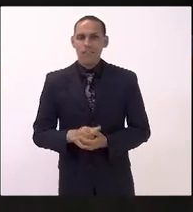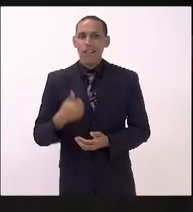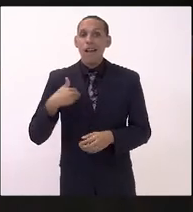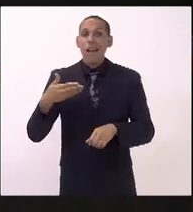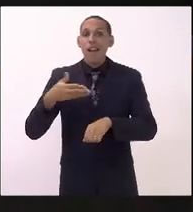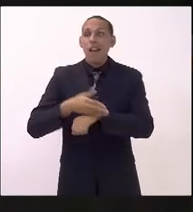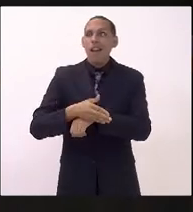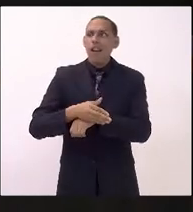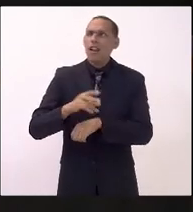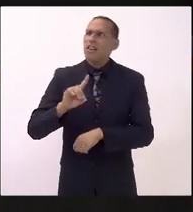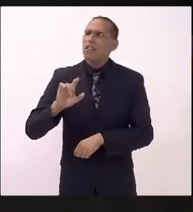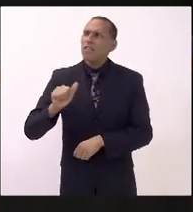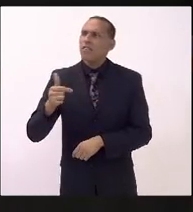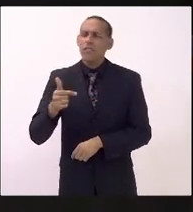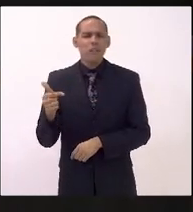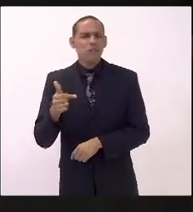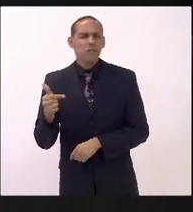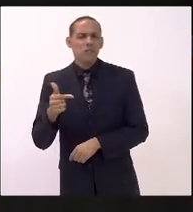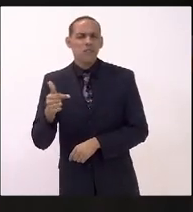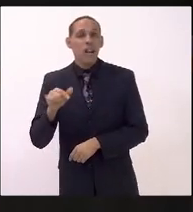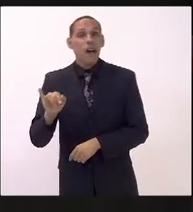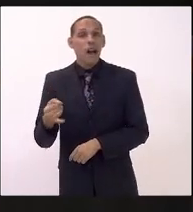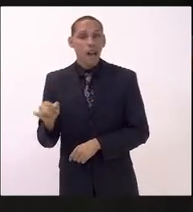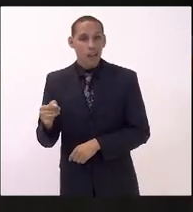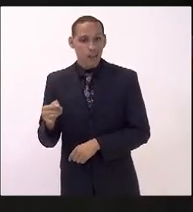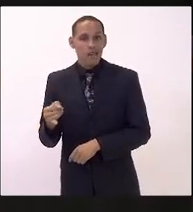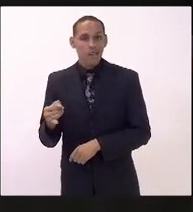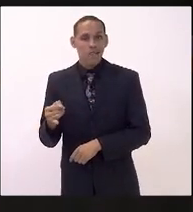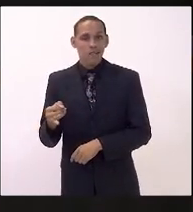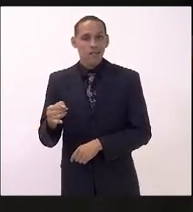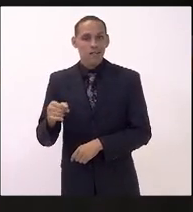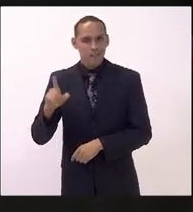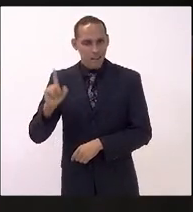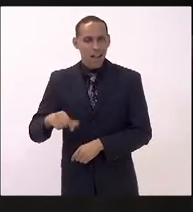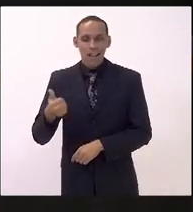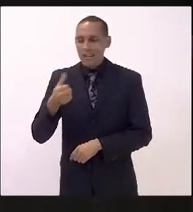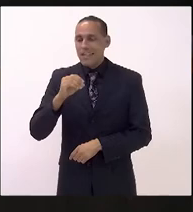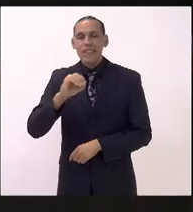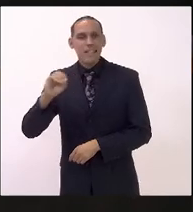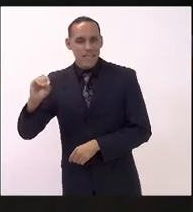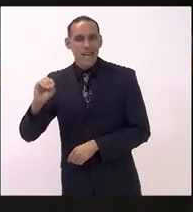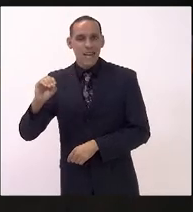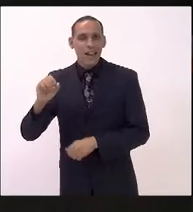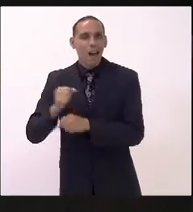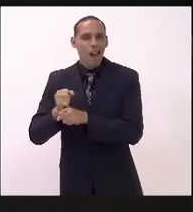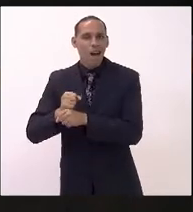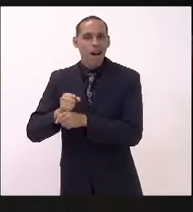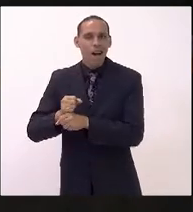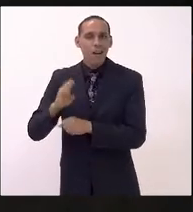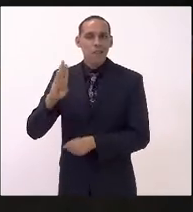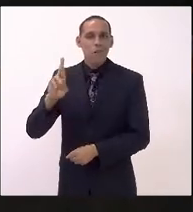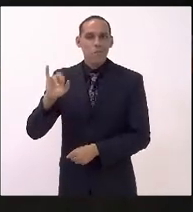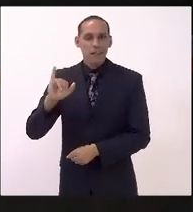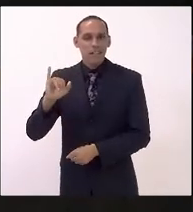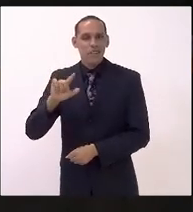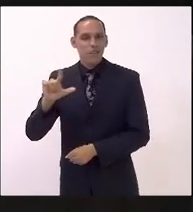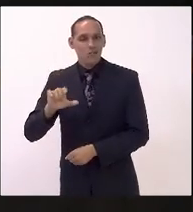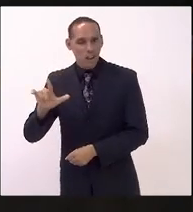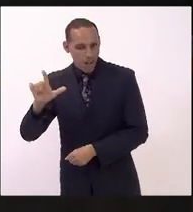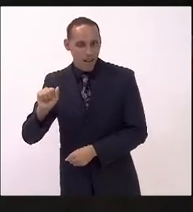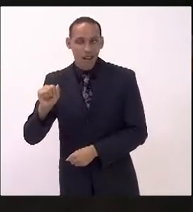dia 22 de janeiro, que era justamente o centenário do Leonel de Moura Brizola, em Brasília, uma coisa